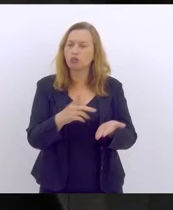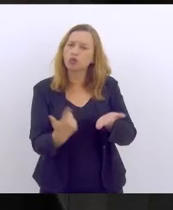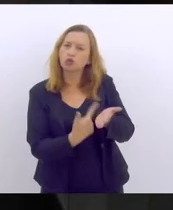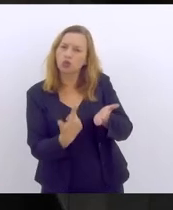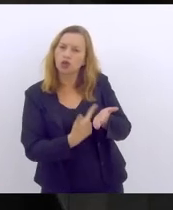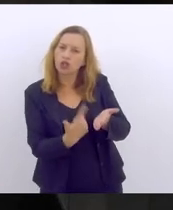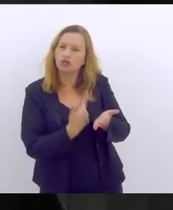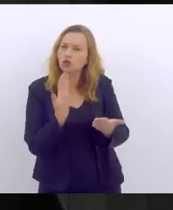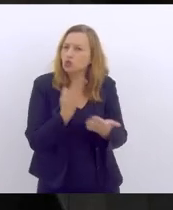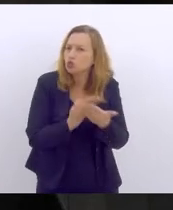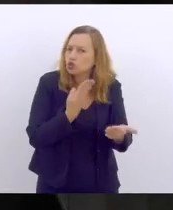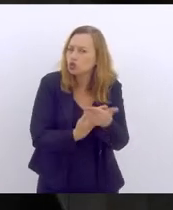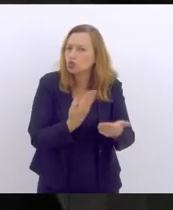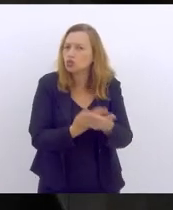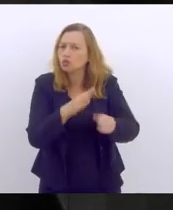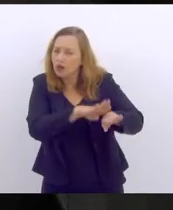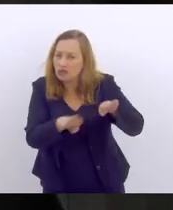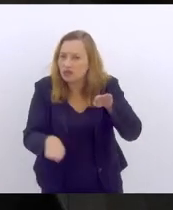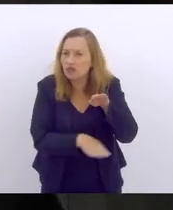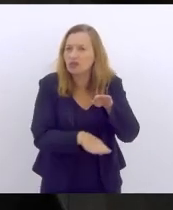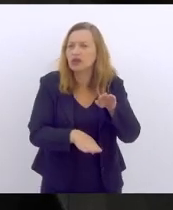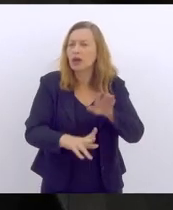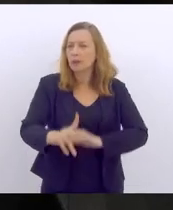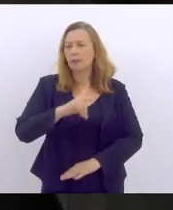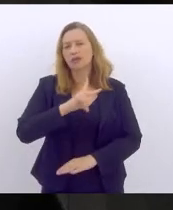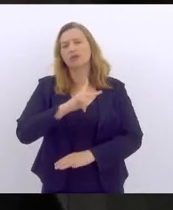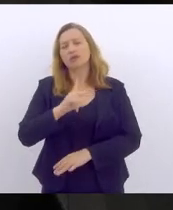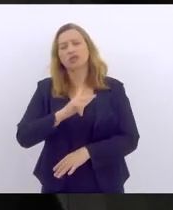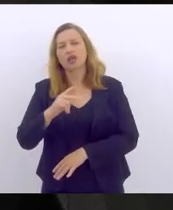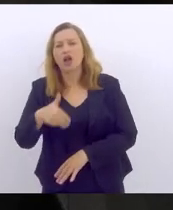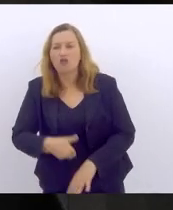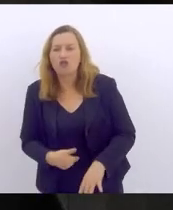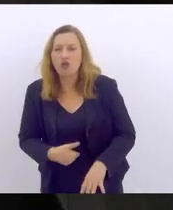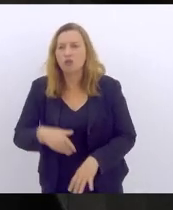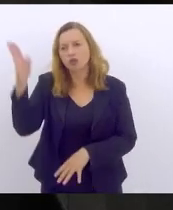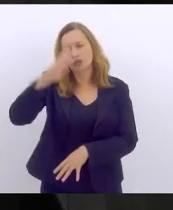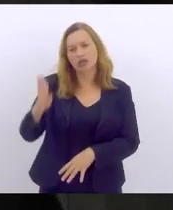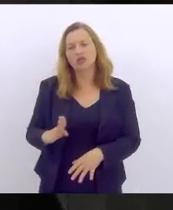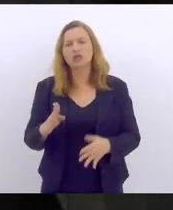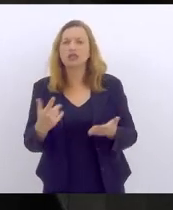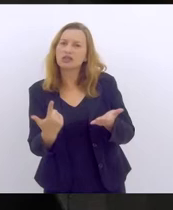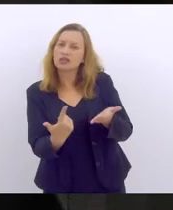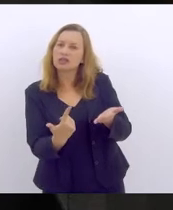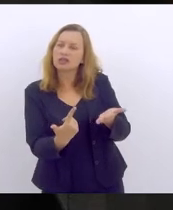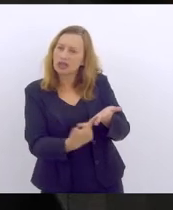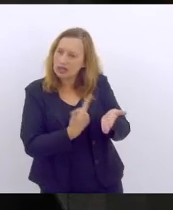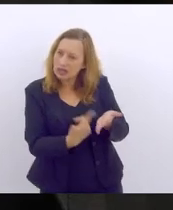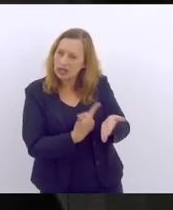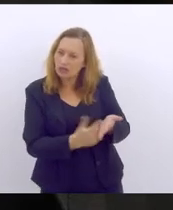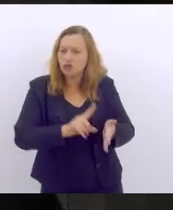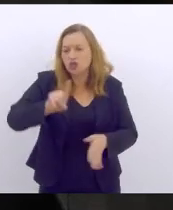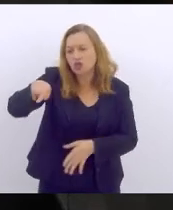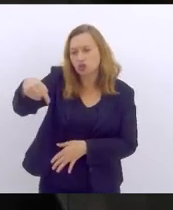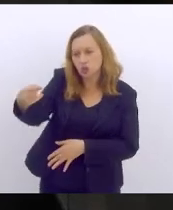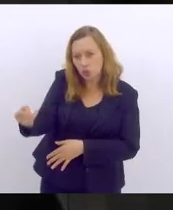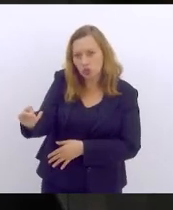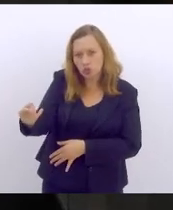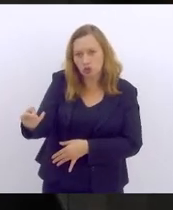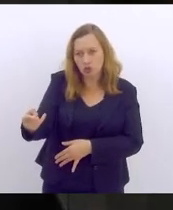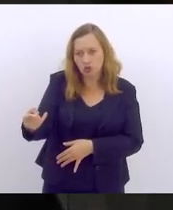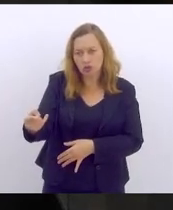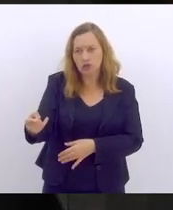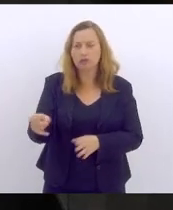no estudo sobre a desigualdade particularmente a fome no Brasil e nesta obra entre outras